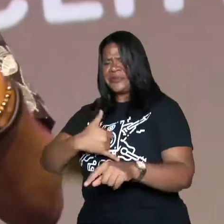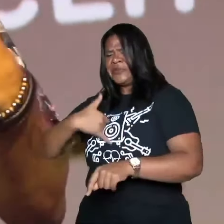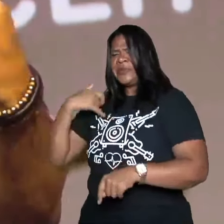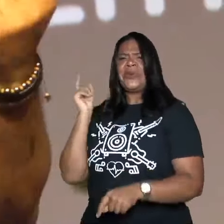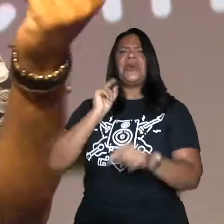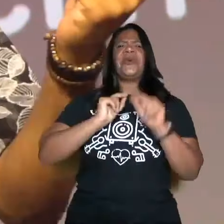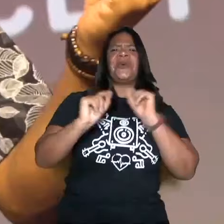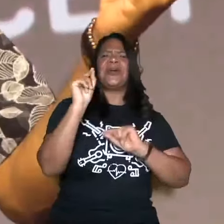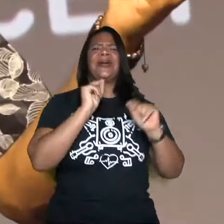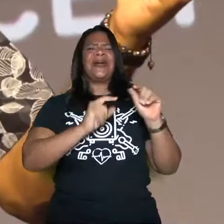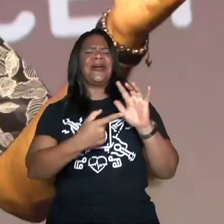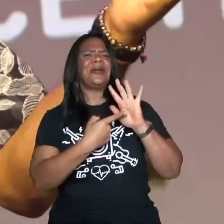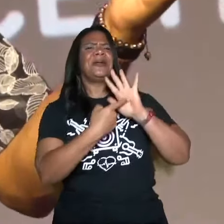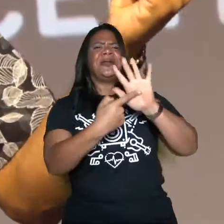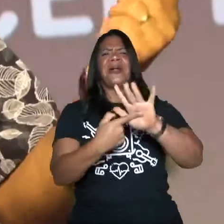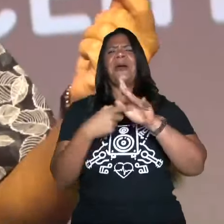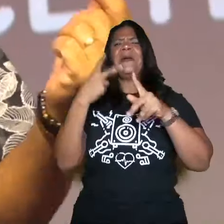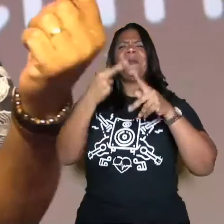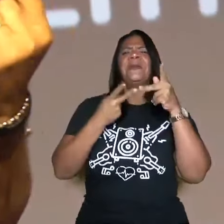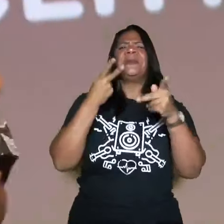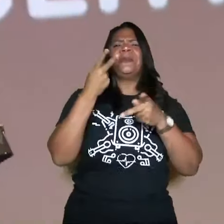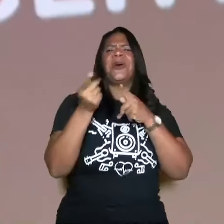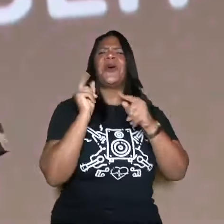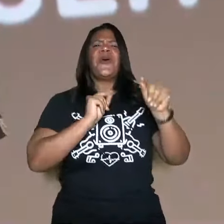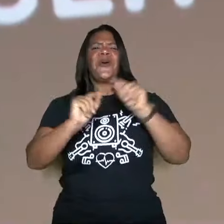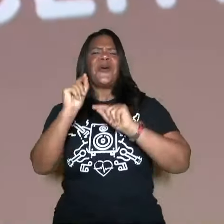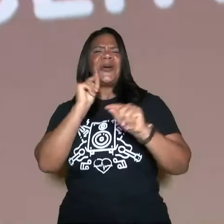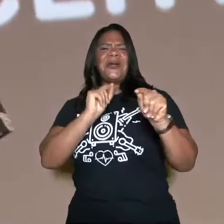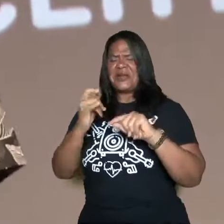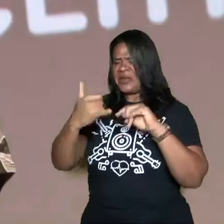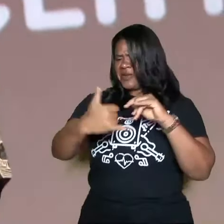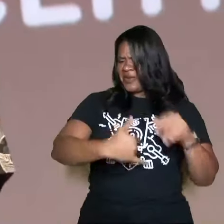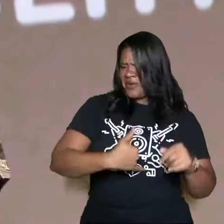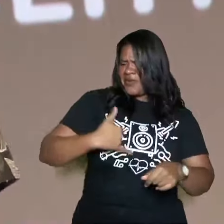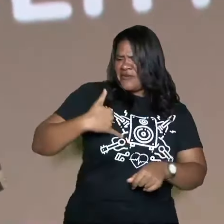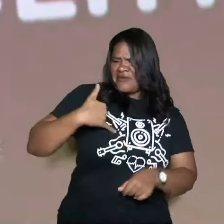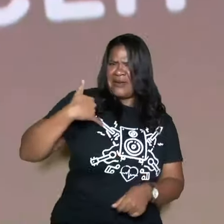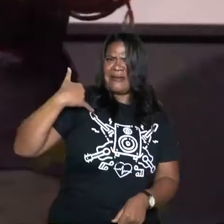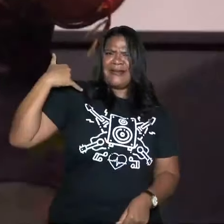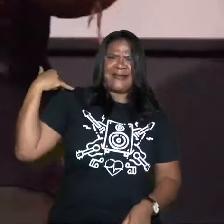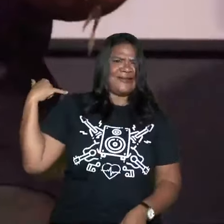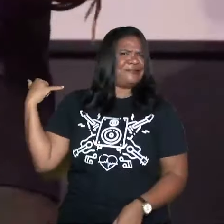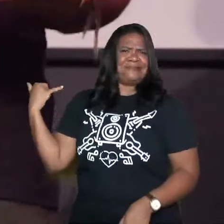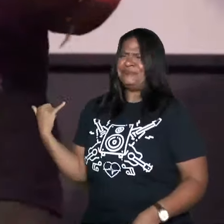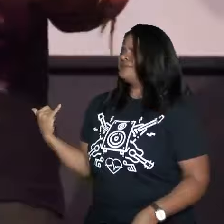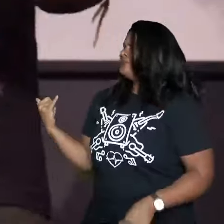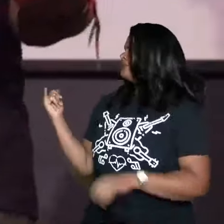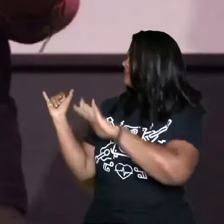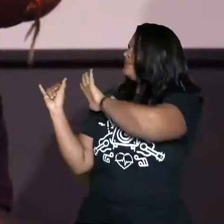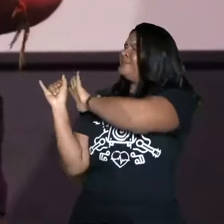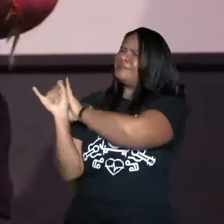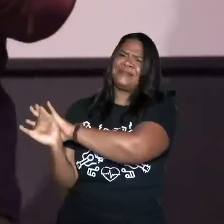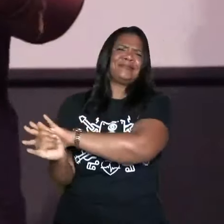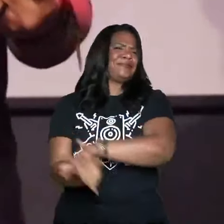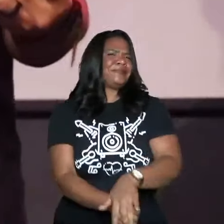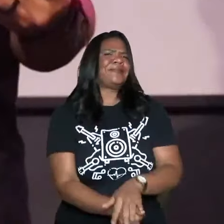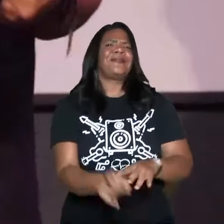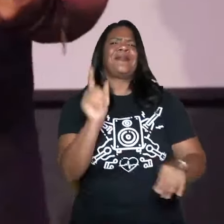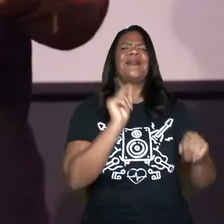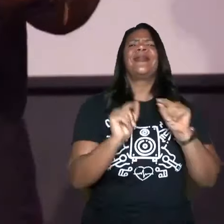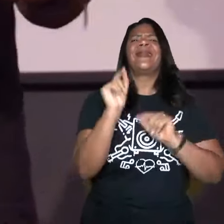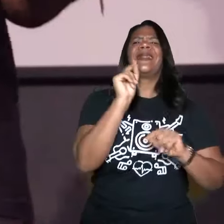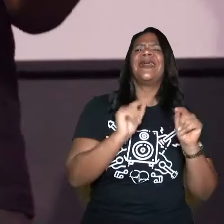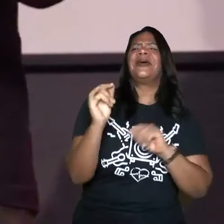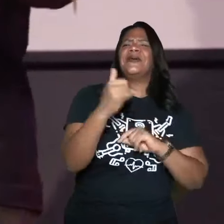já dizia o pregador. Esta é só vaidade, só vaidade, só vaidade,